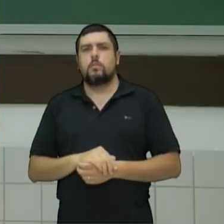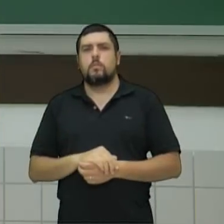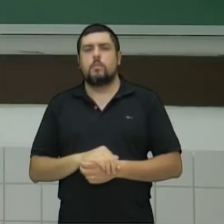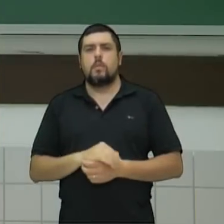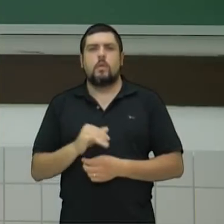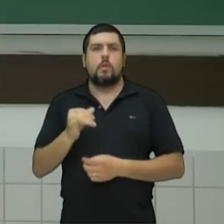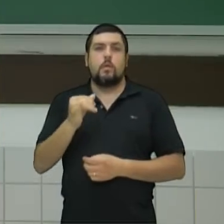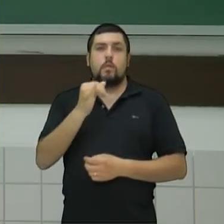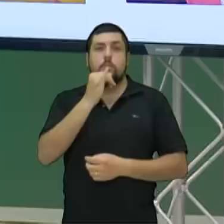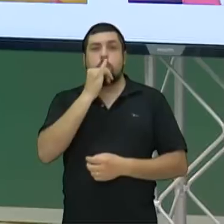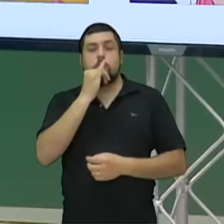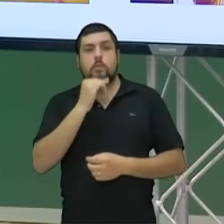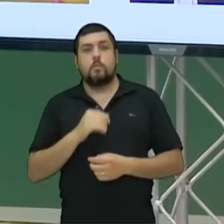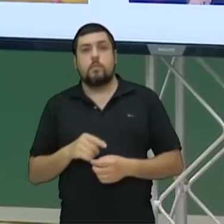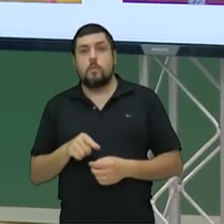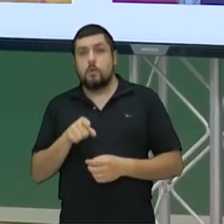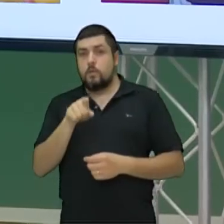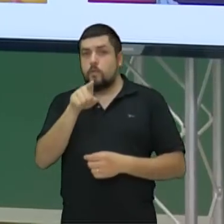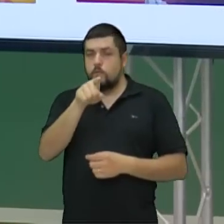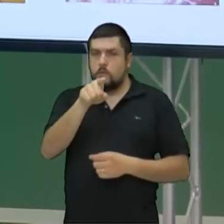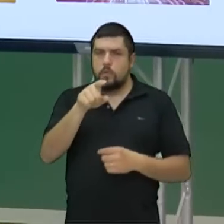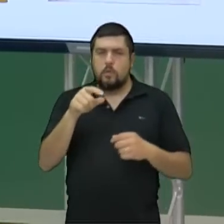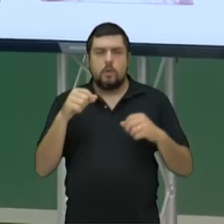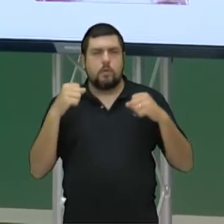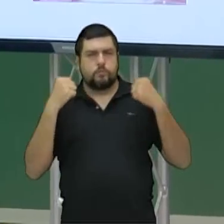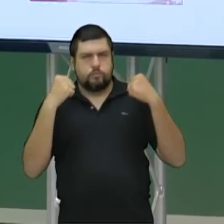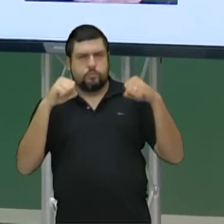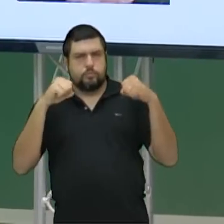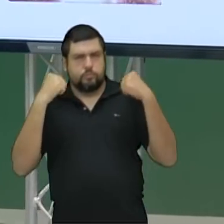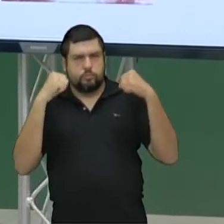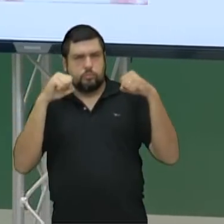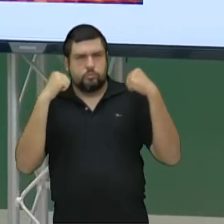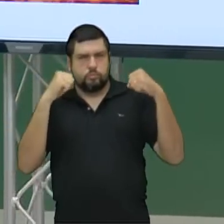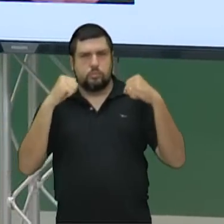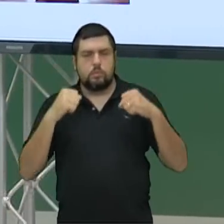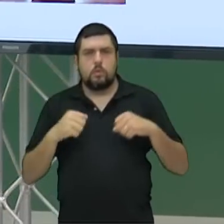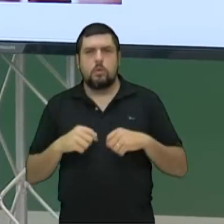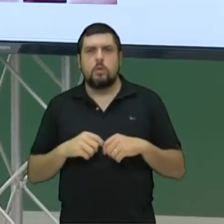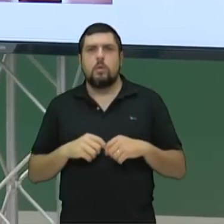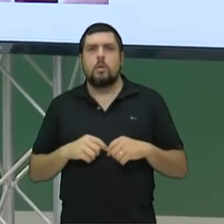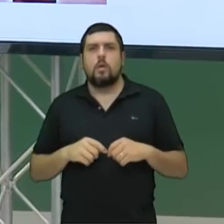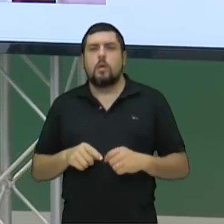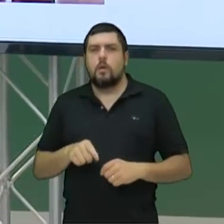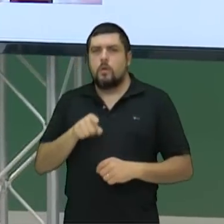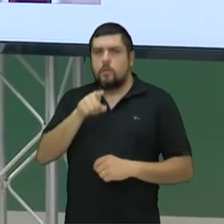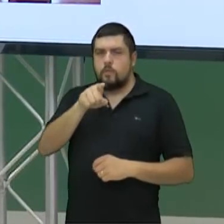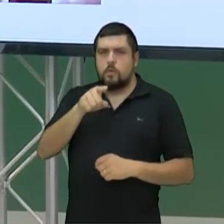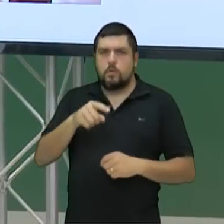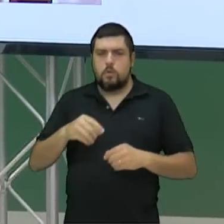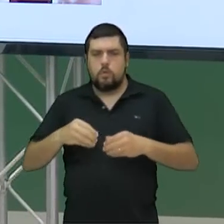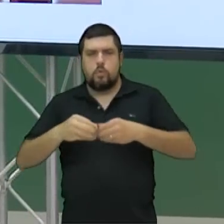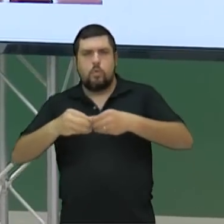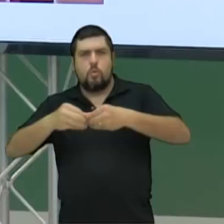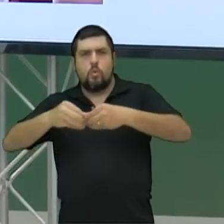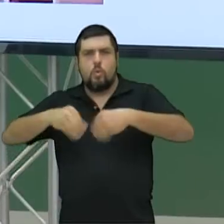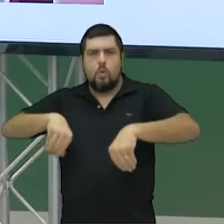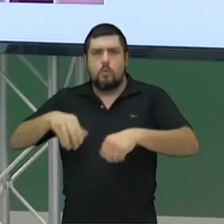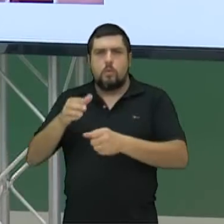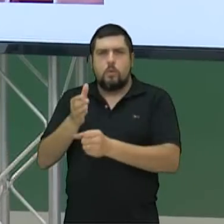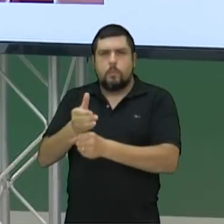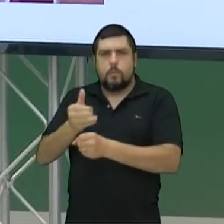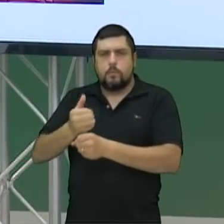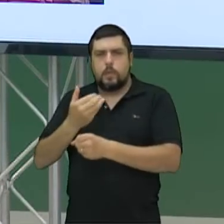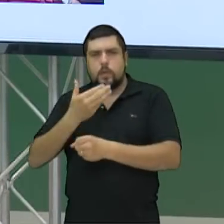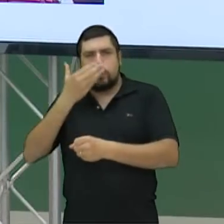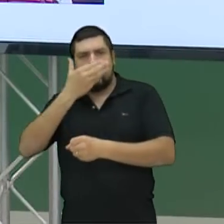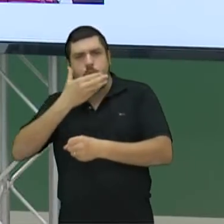academia, eu quero para dizer para você que aí come seu ovo com batata doce, certo?